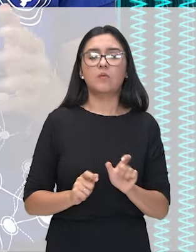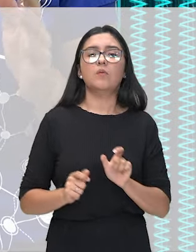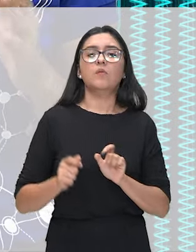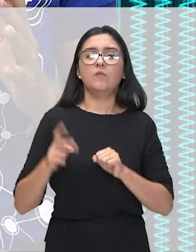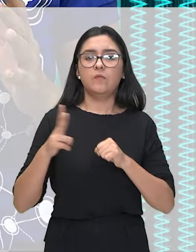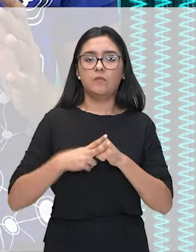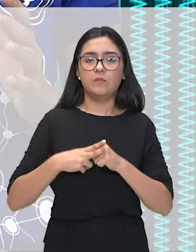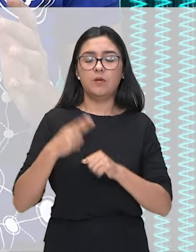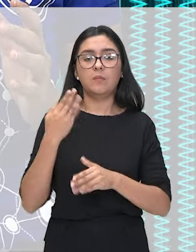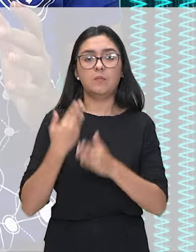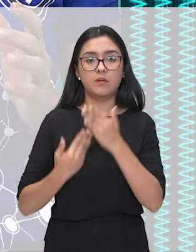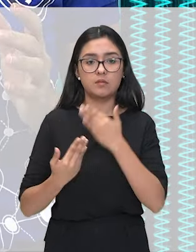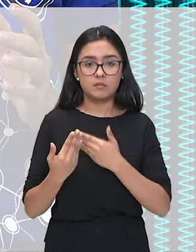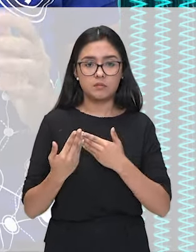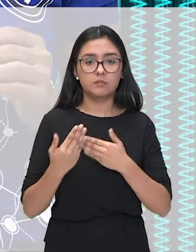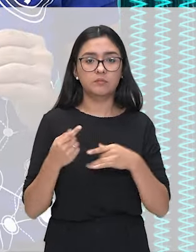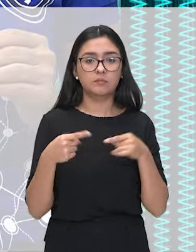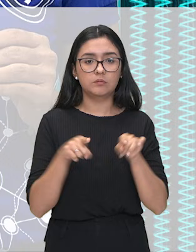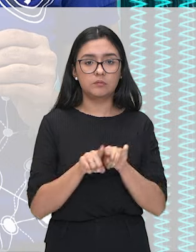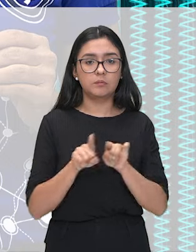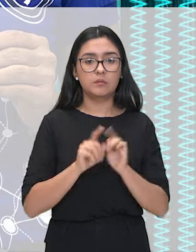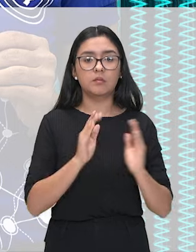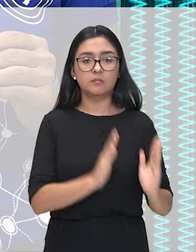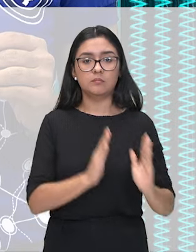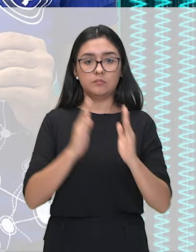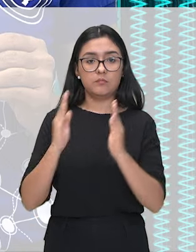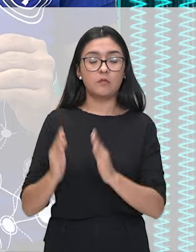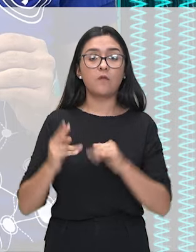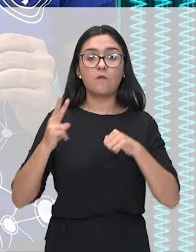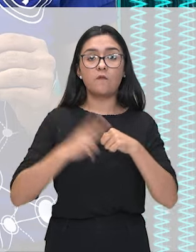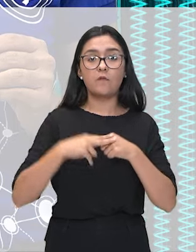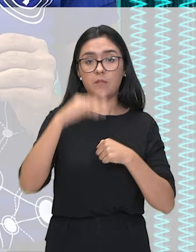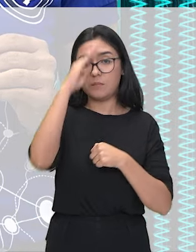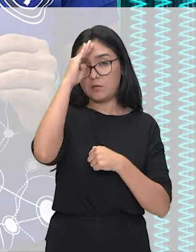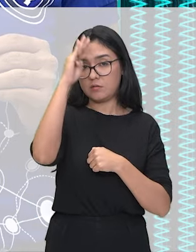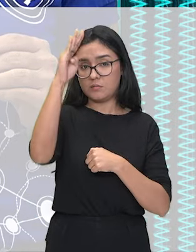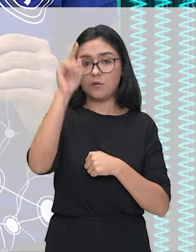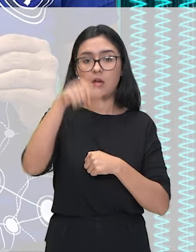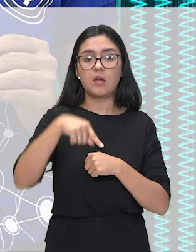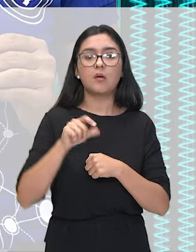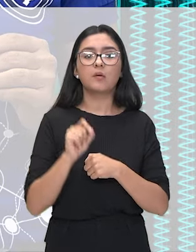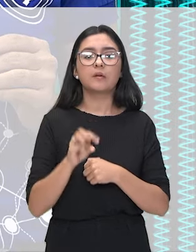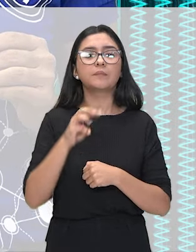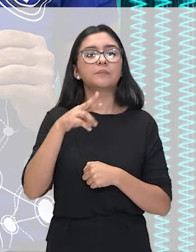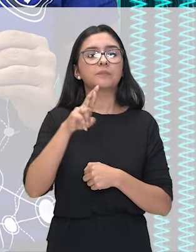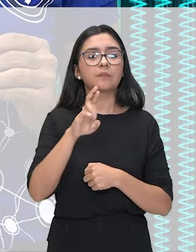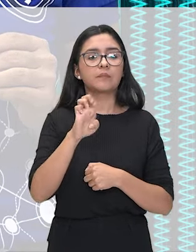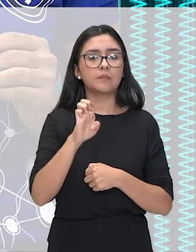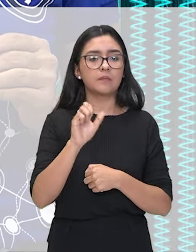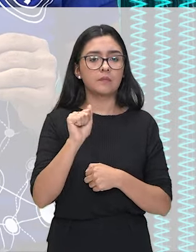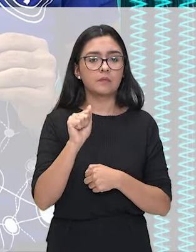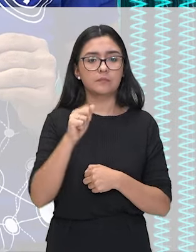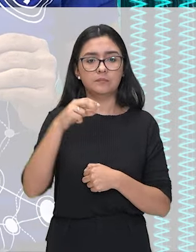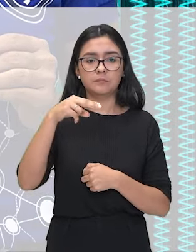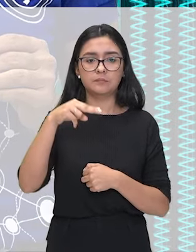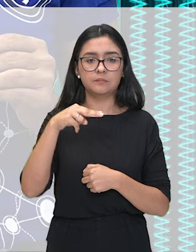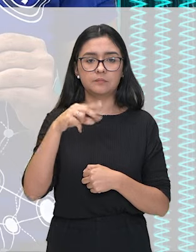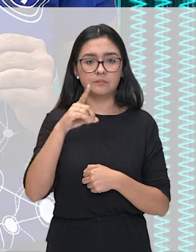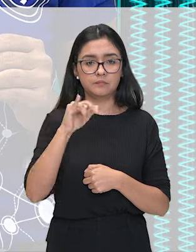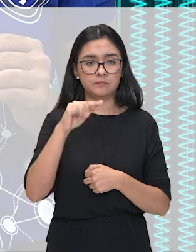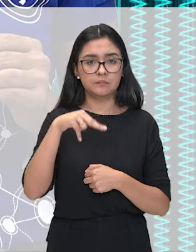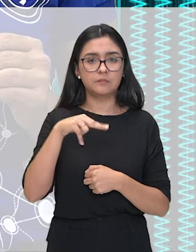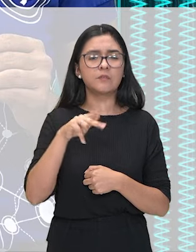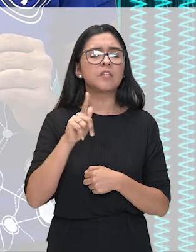to be was were depois vem o verbo principal no caso aqui o meu é o read que é o verbo